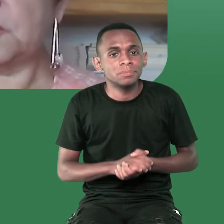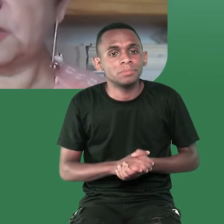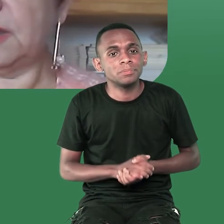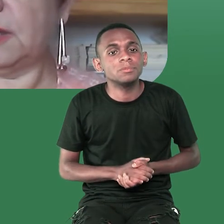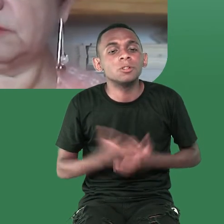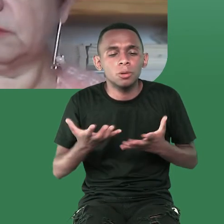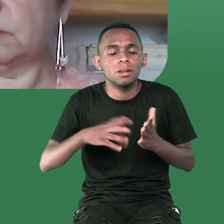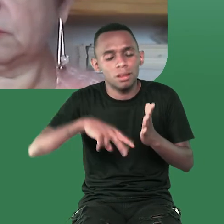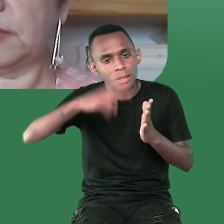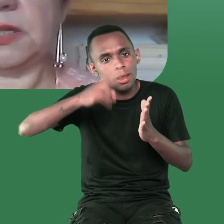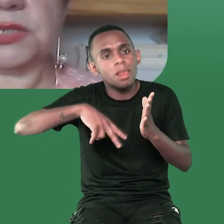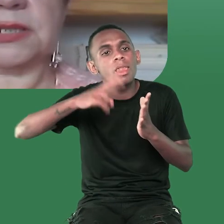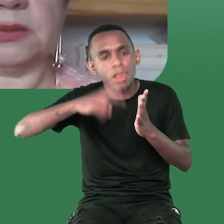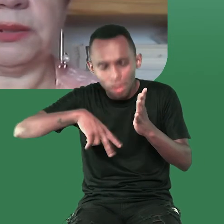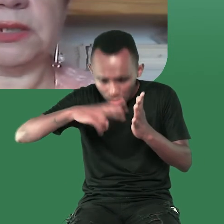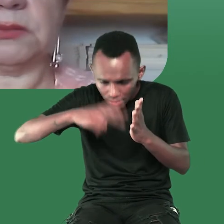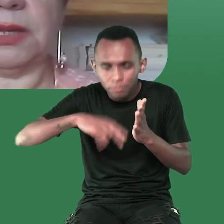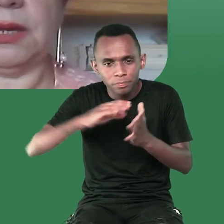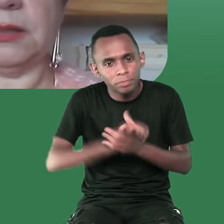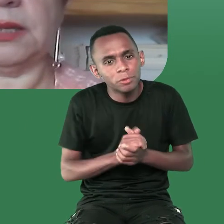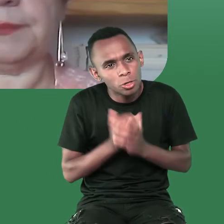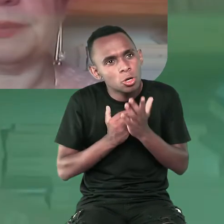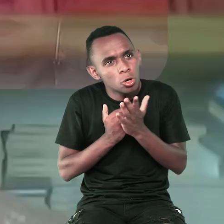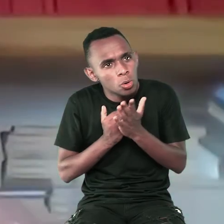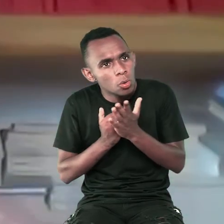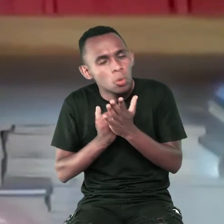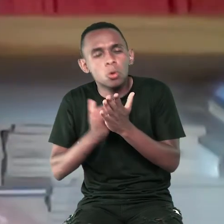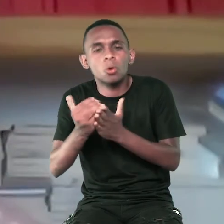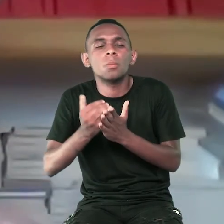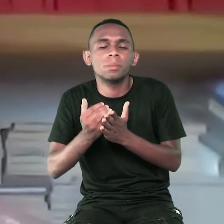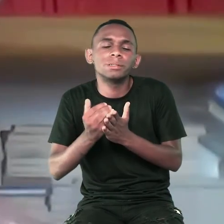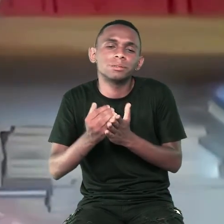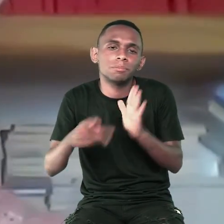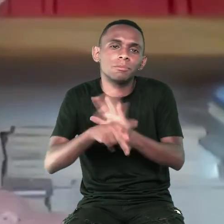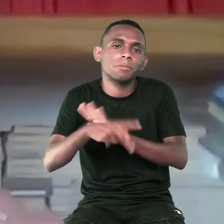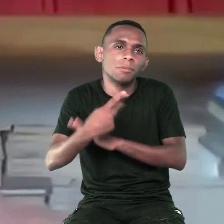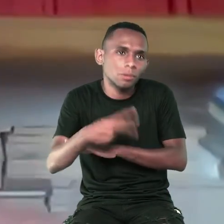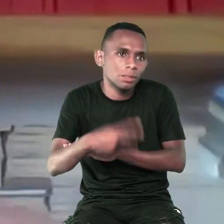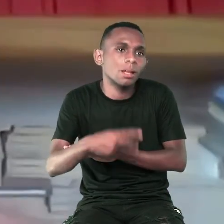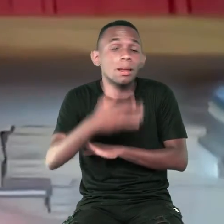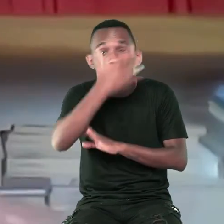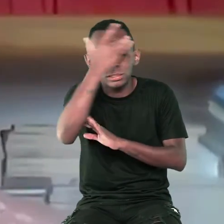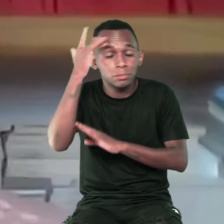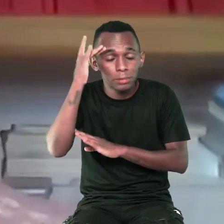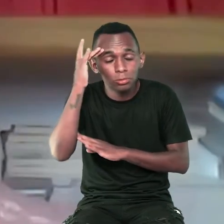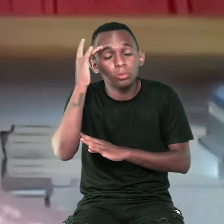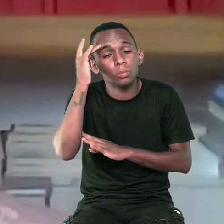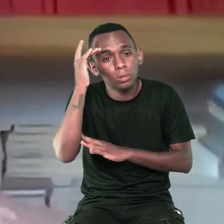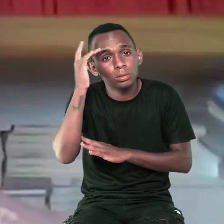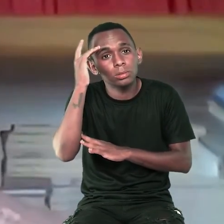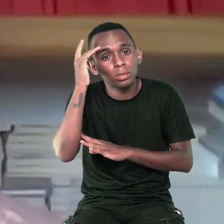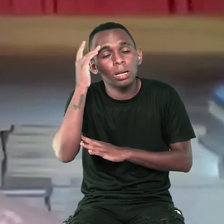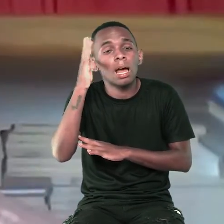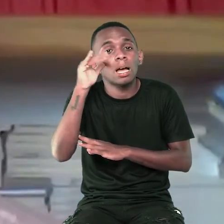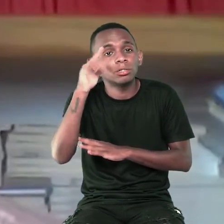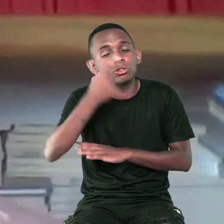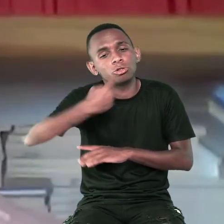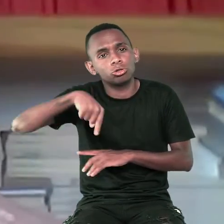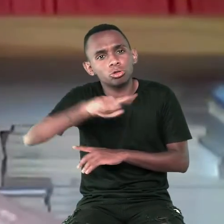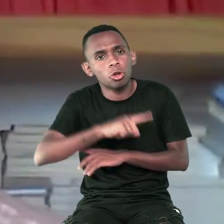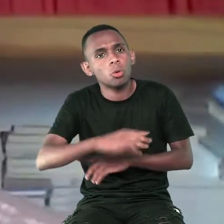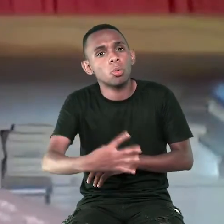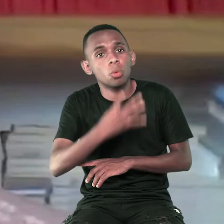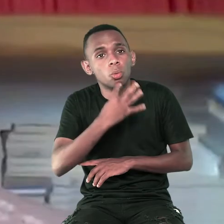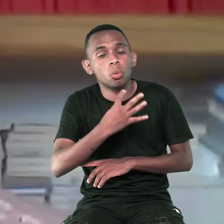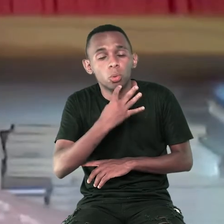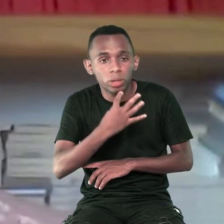Eu gostaria de ler um trecho, assim, o início dele, né, para a gente, né, para as pessoas que estão nos assistindo aí